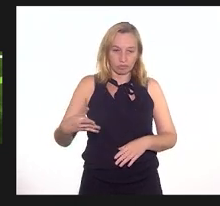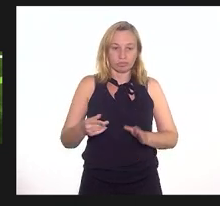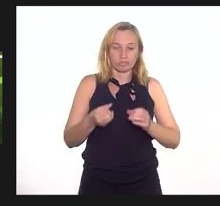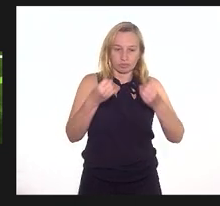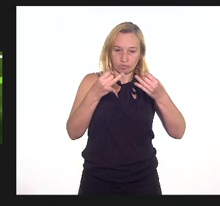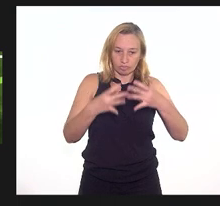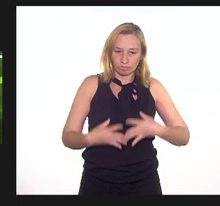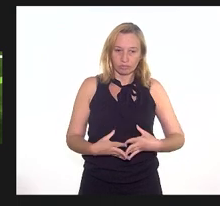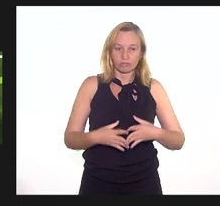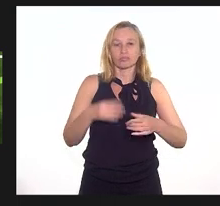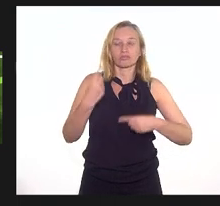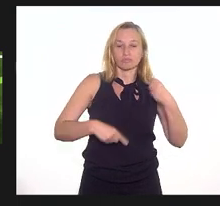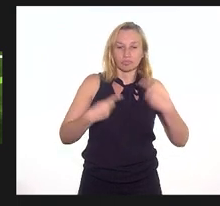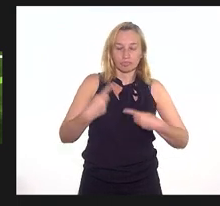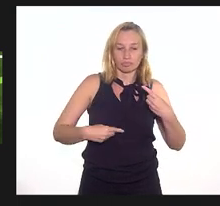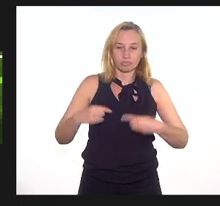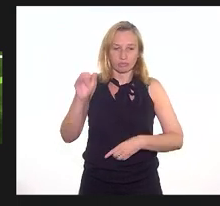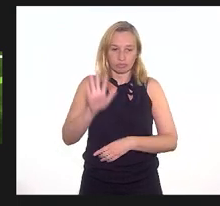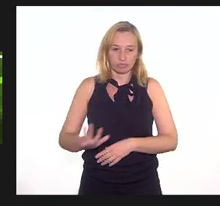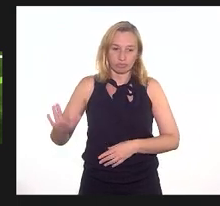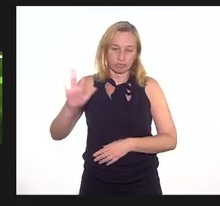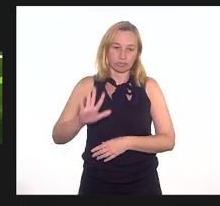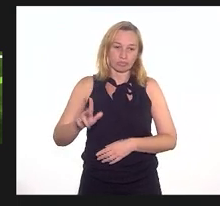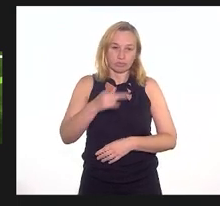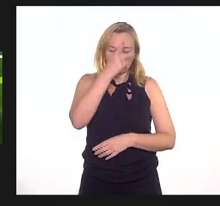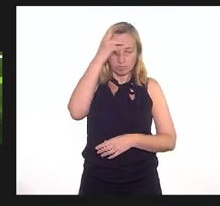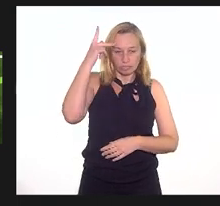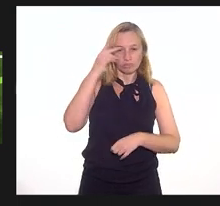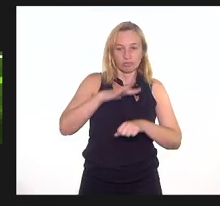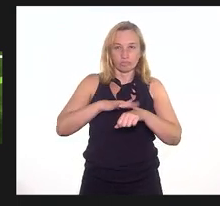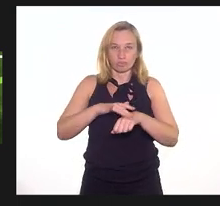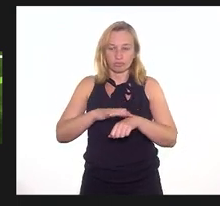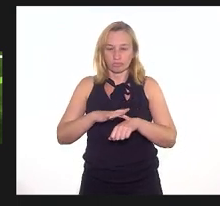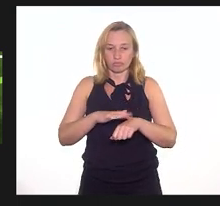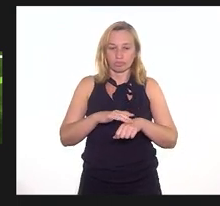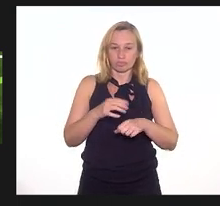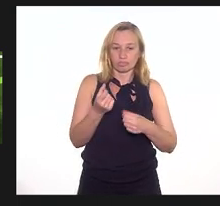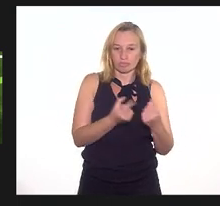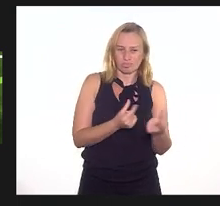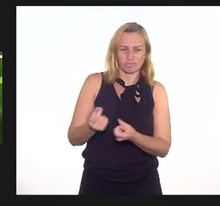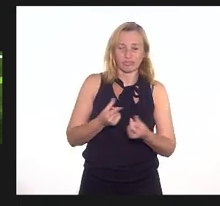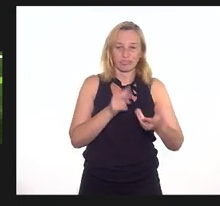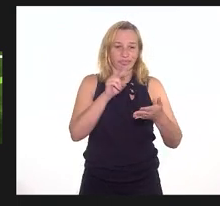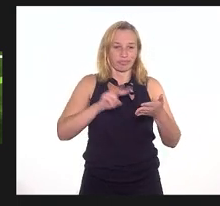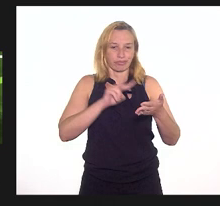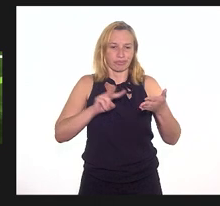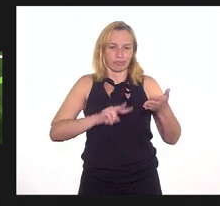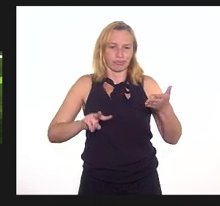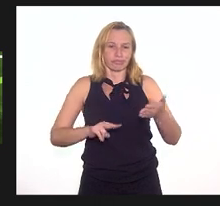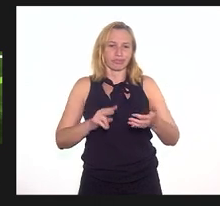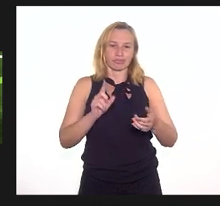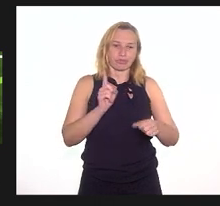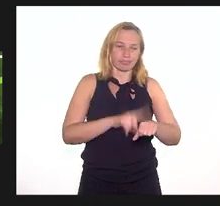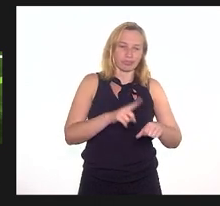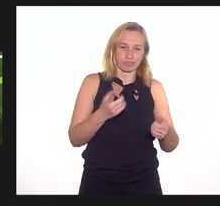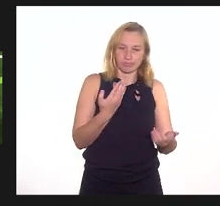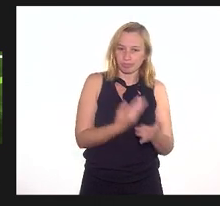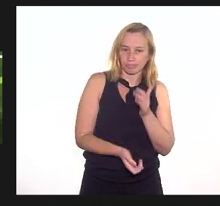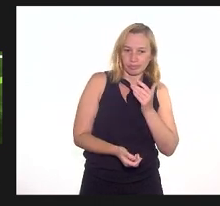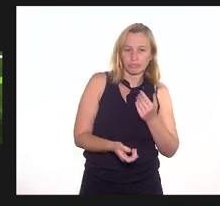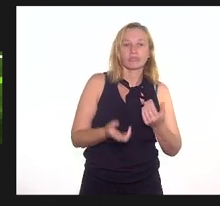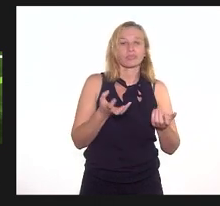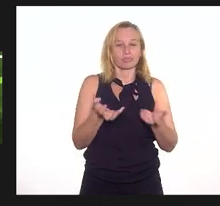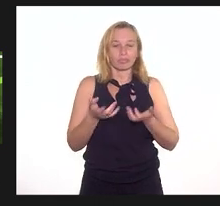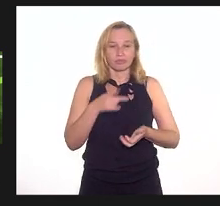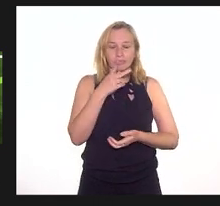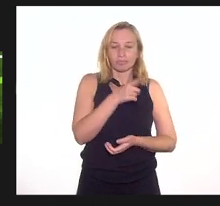Política Nacional de Atenção Integral às Pessoas com Doenças Raras. Não vou ficar lendo aqui para não tomar o tempo dos senhores. Quero